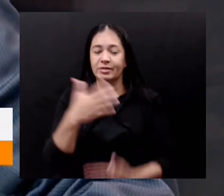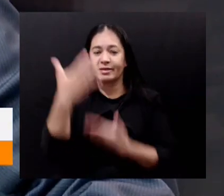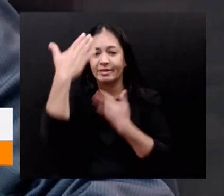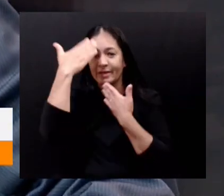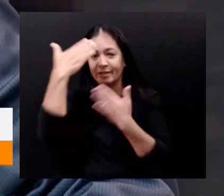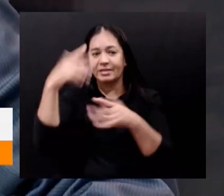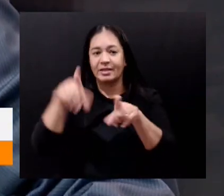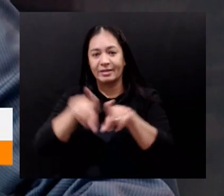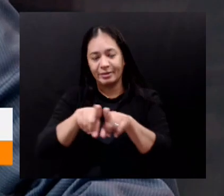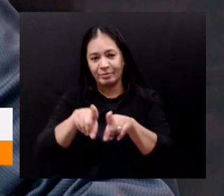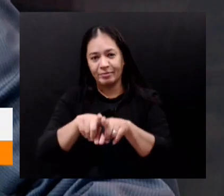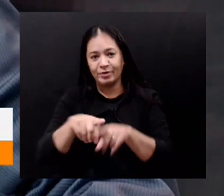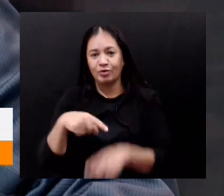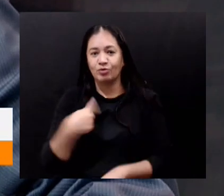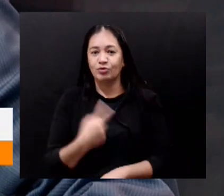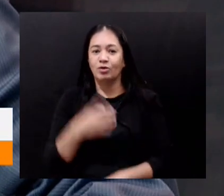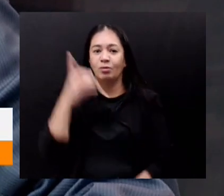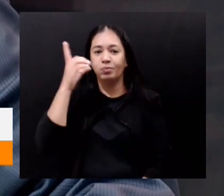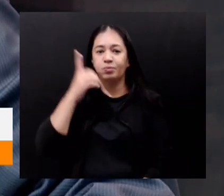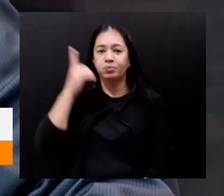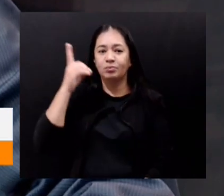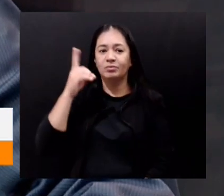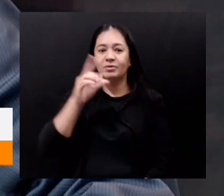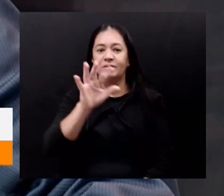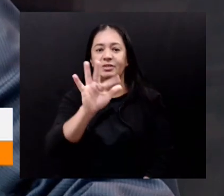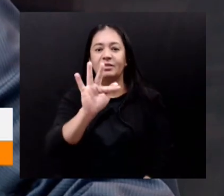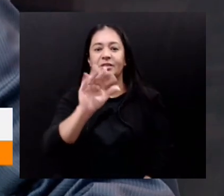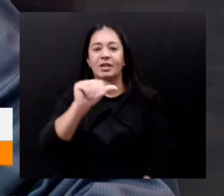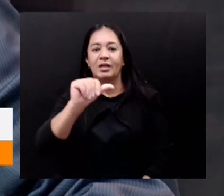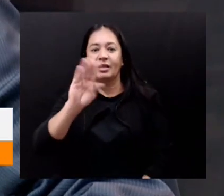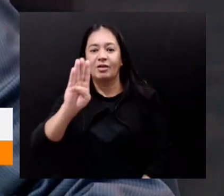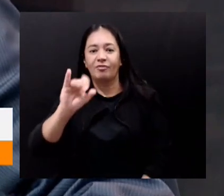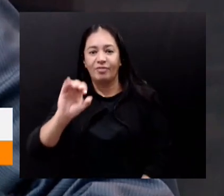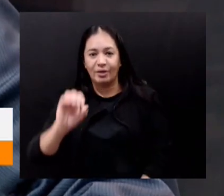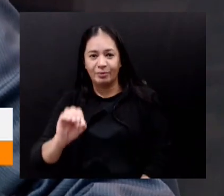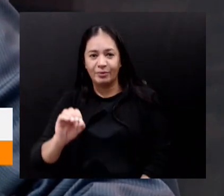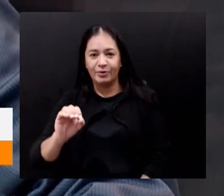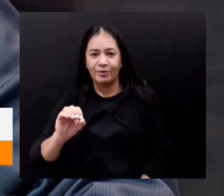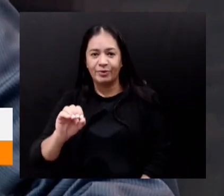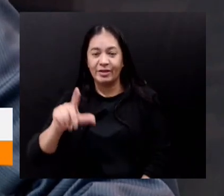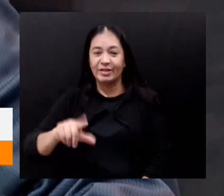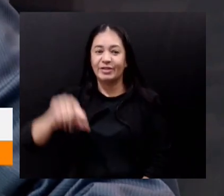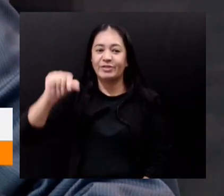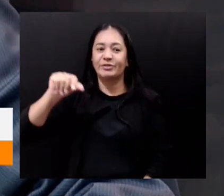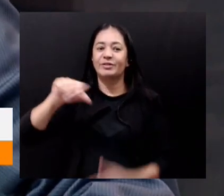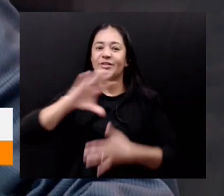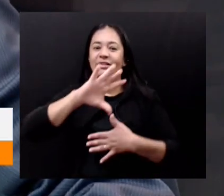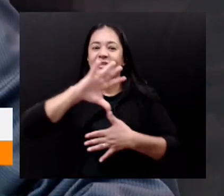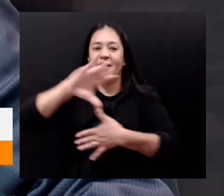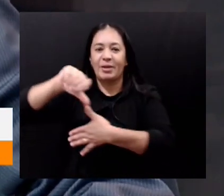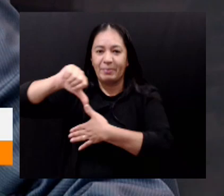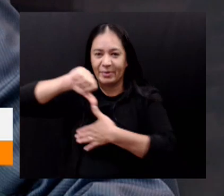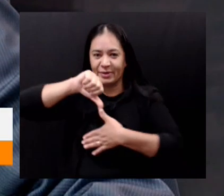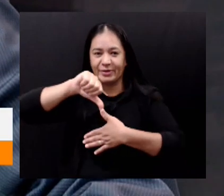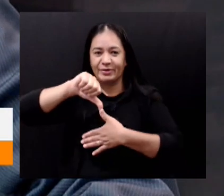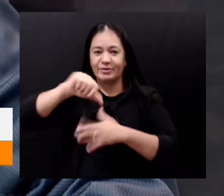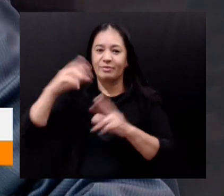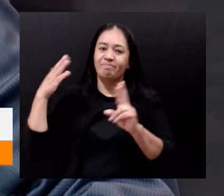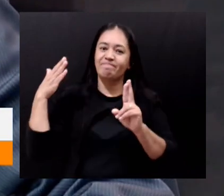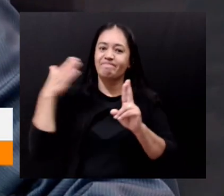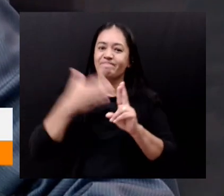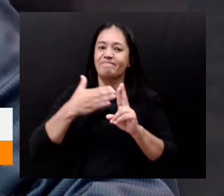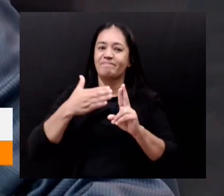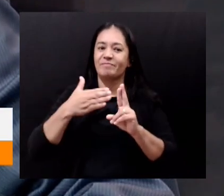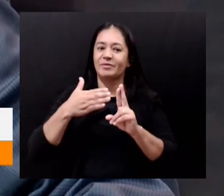deputado Fábio Porta, eleito aqui pela América do Sul, nosso representante no parlamento italiano, que está lutando veementemente contra